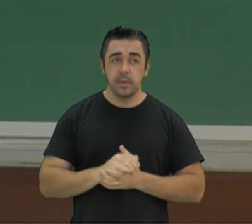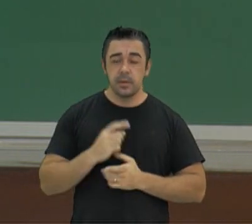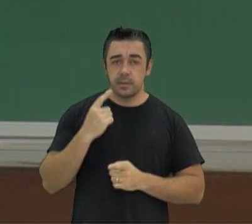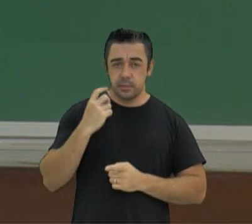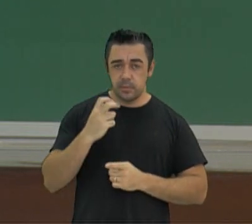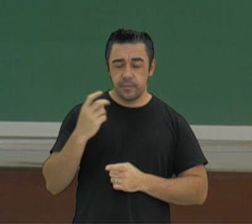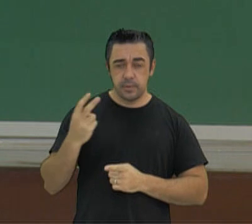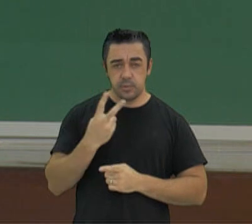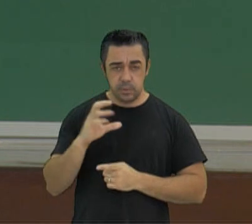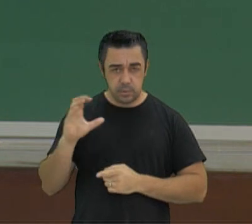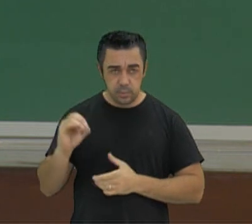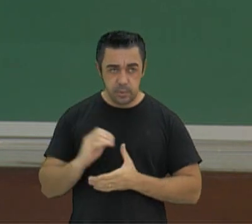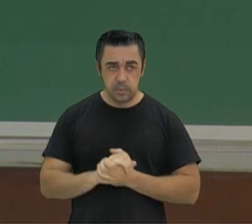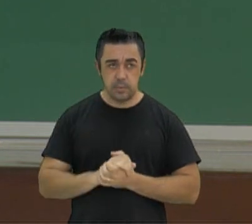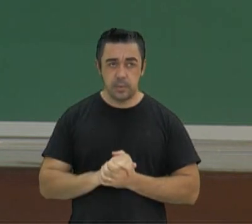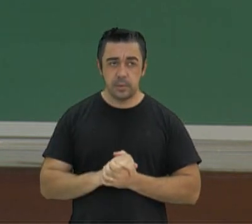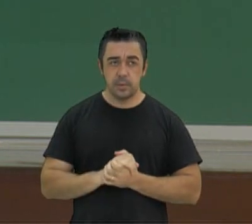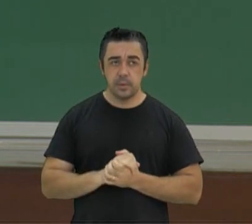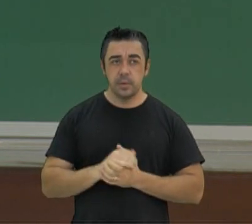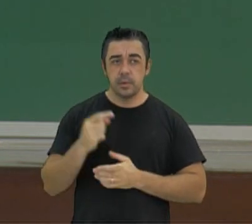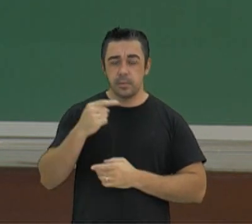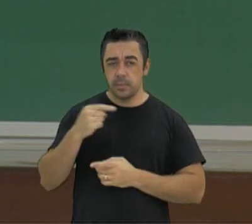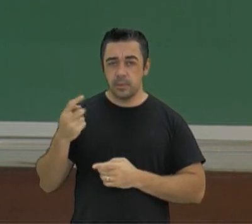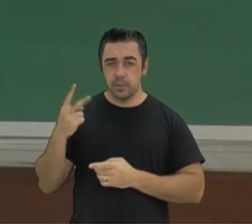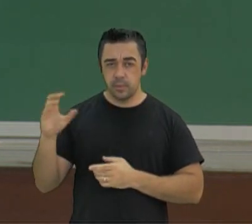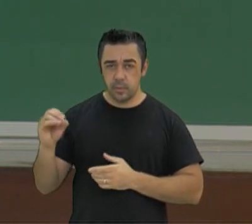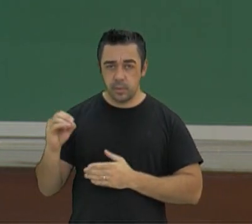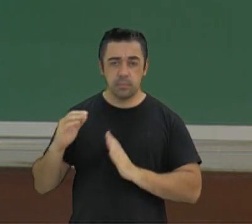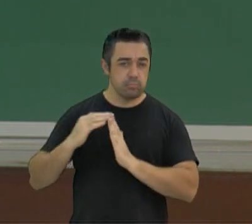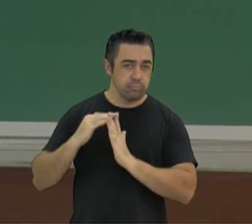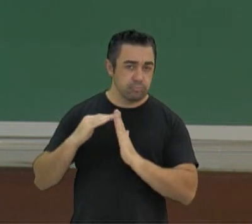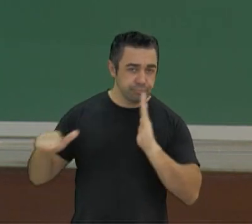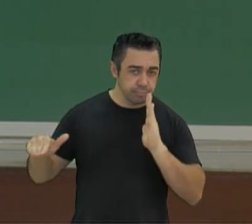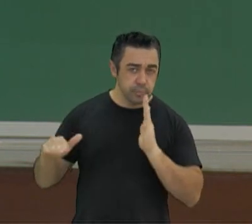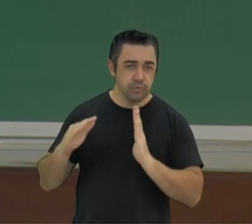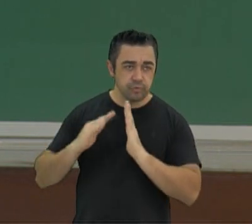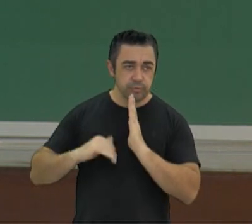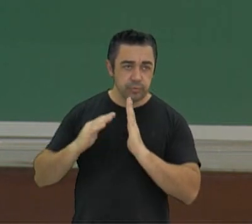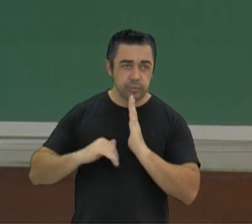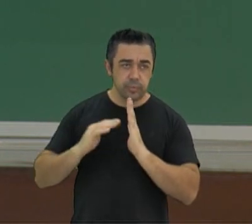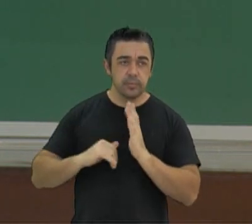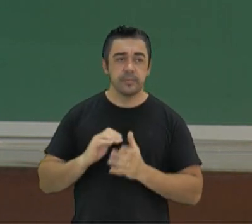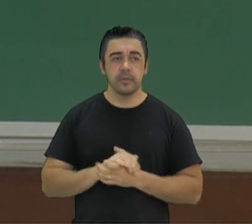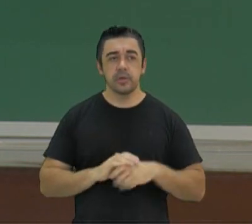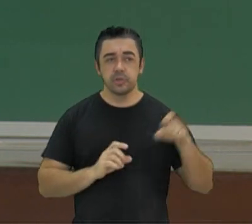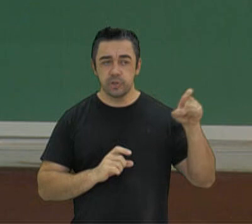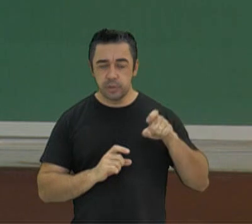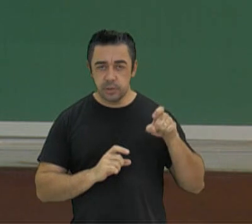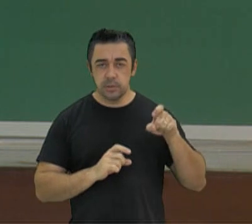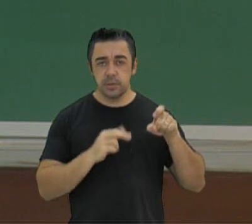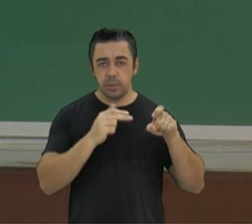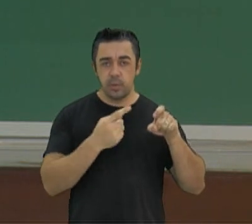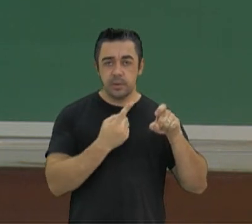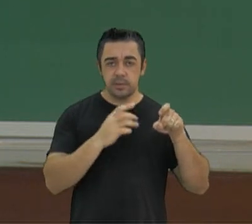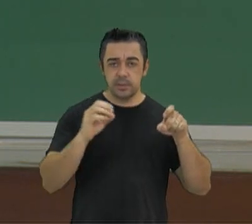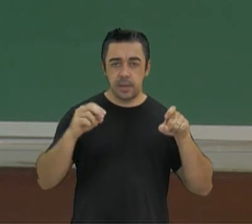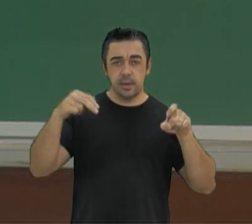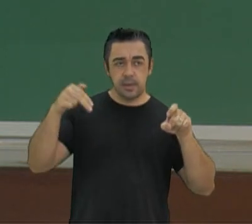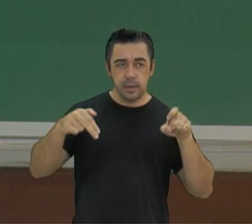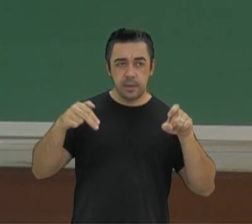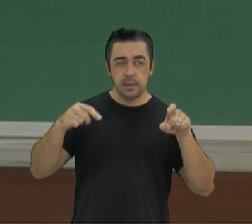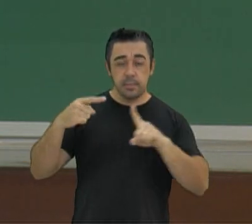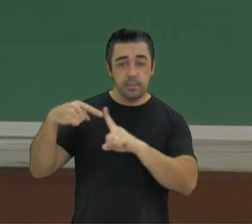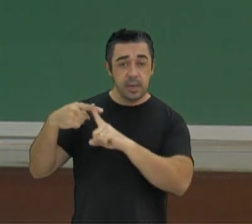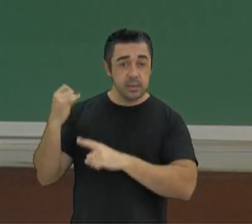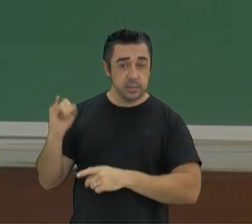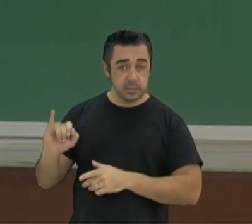dá 250, 250 menos 250 morreu, né? Ficamos com x é igual a 100n